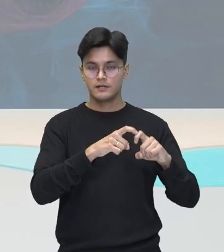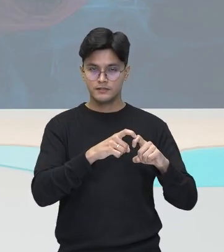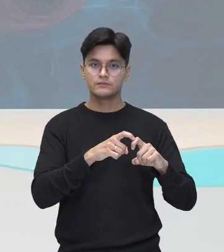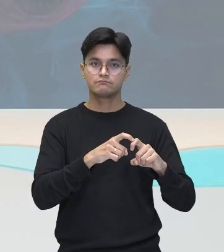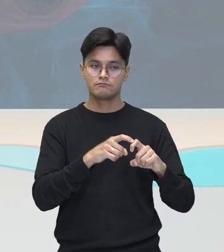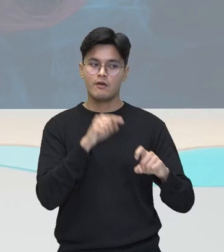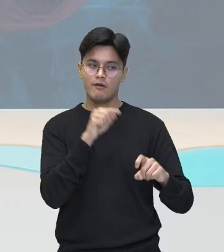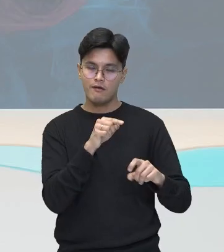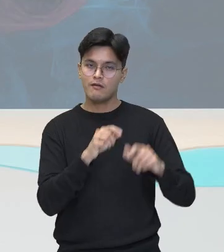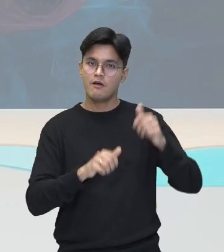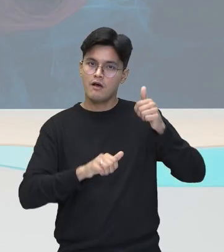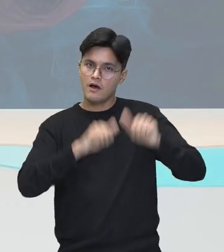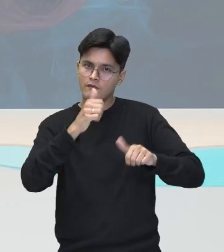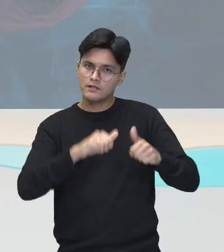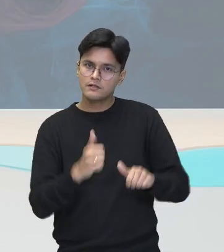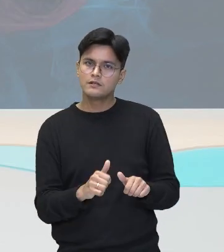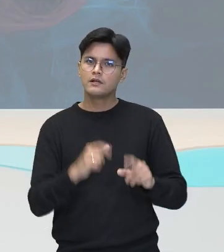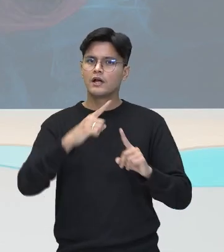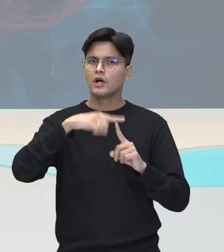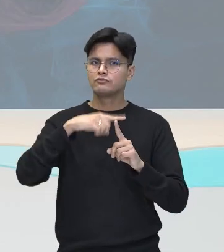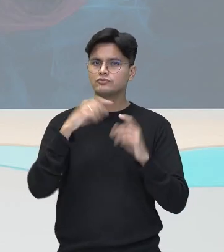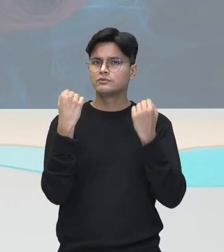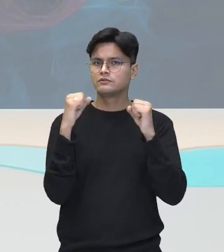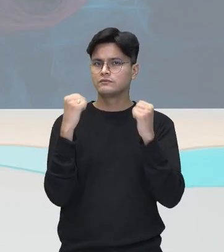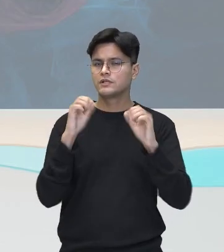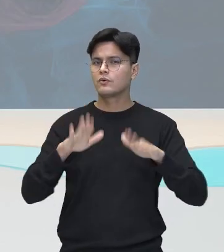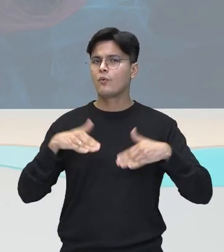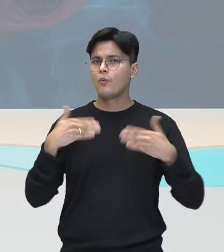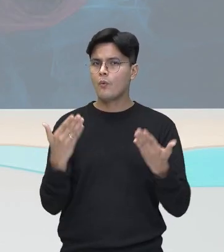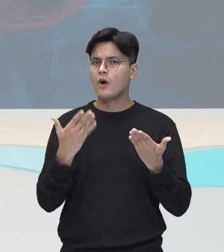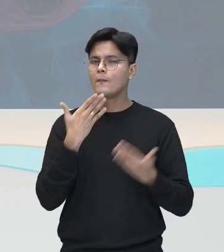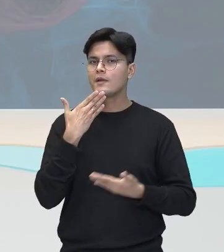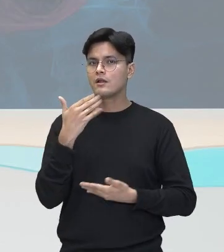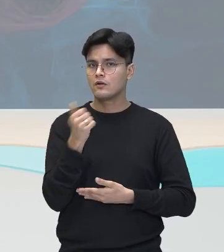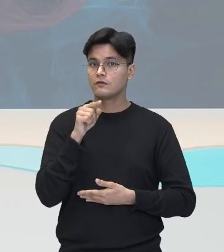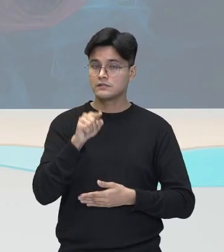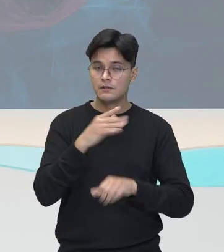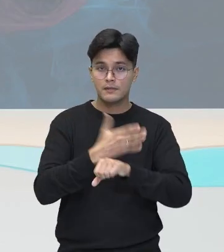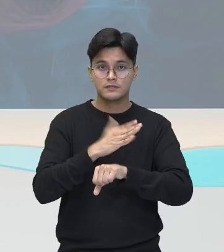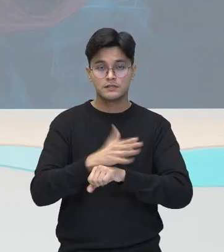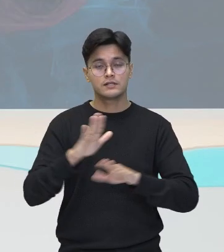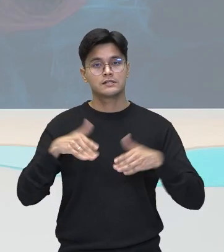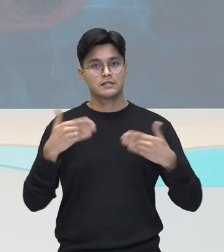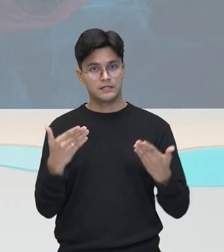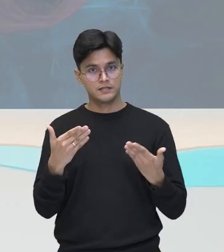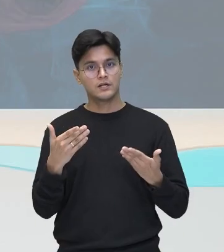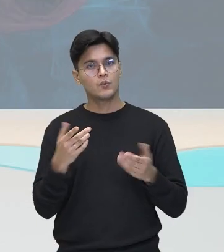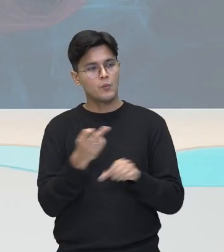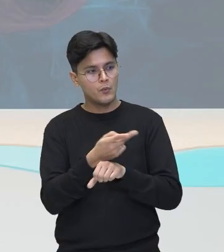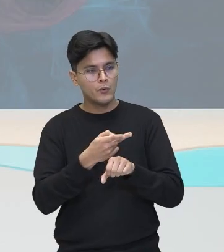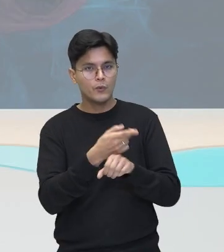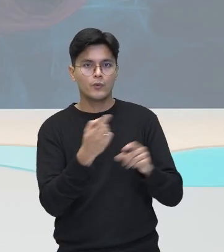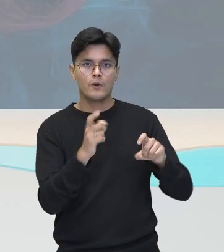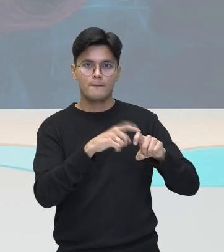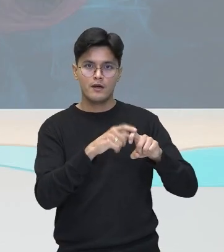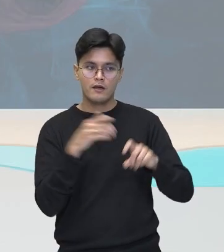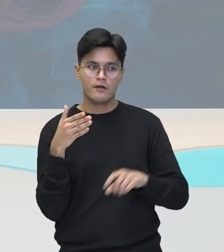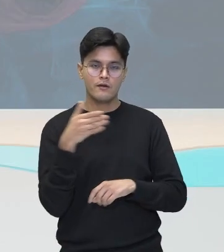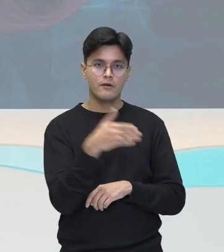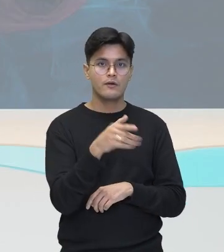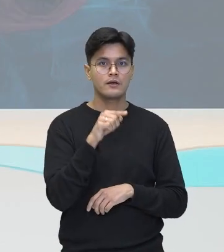este avalie qual a melhor atividade a ser praticada. Então, procure um médico. Ó, o certo é você, de repente, ir